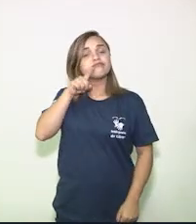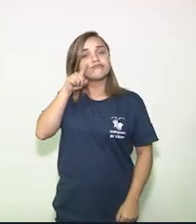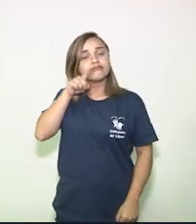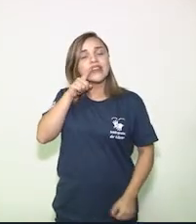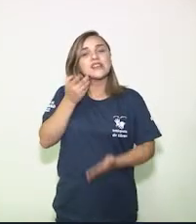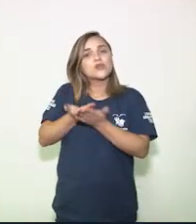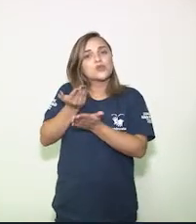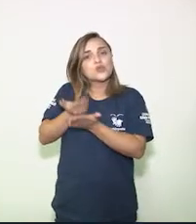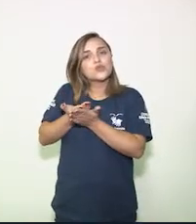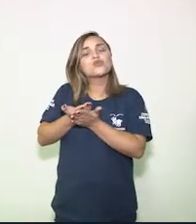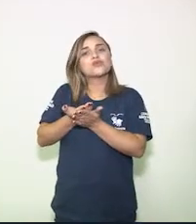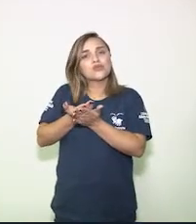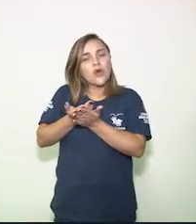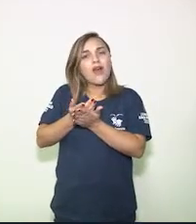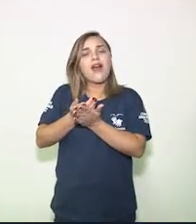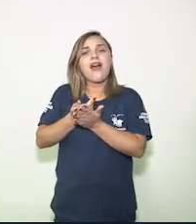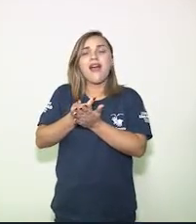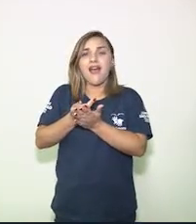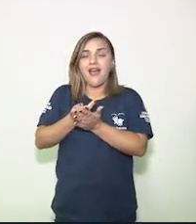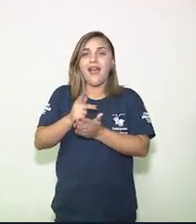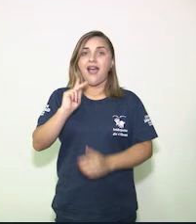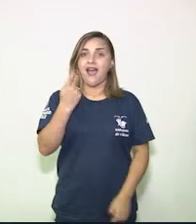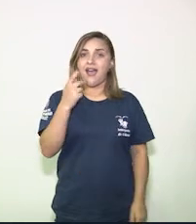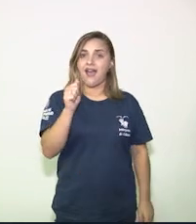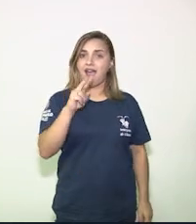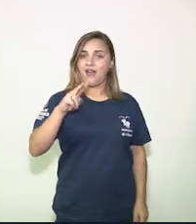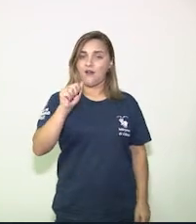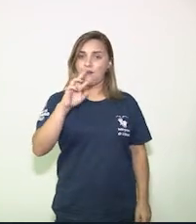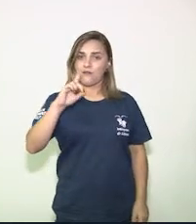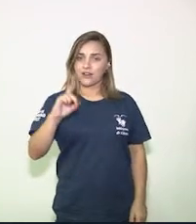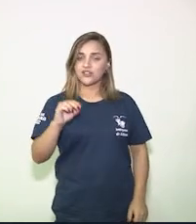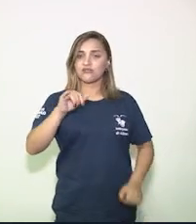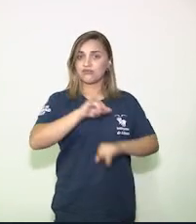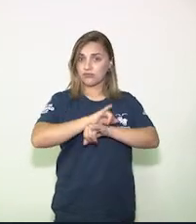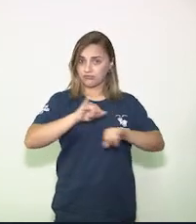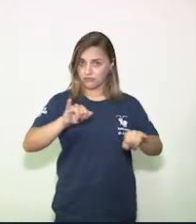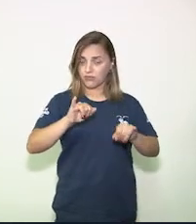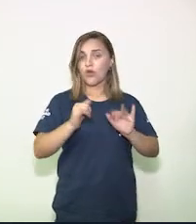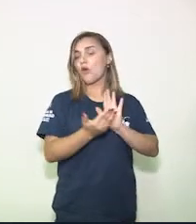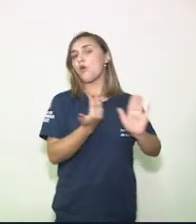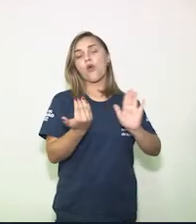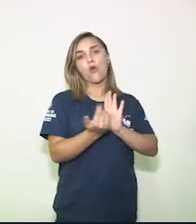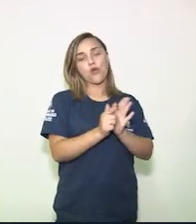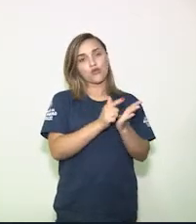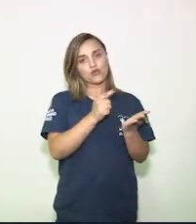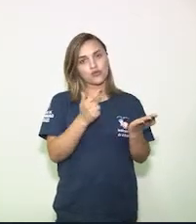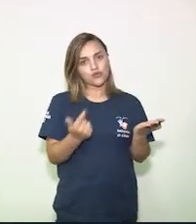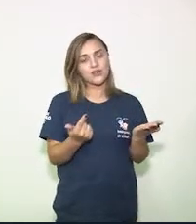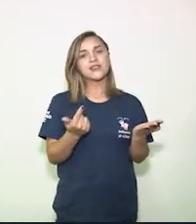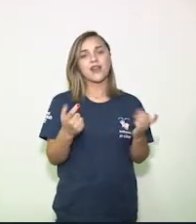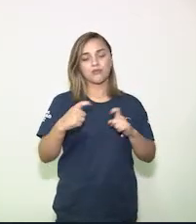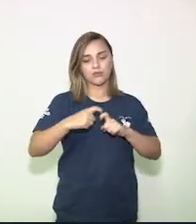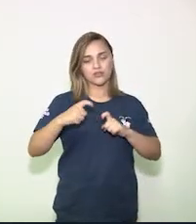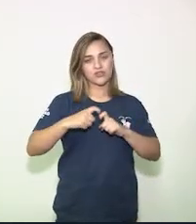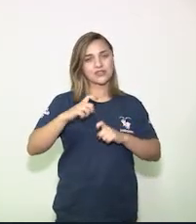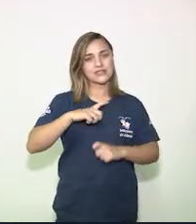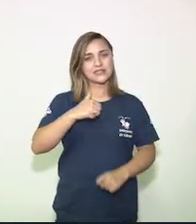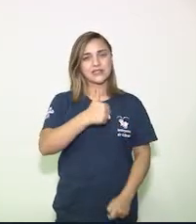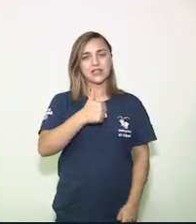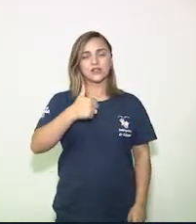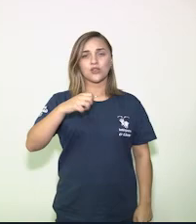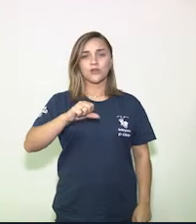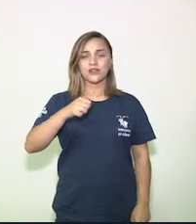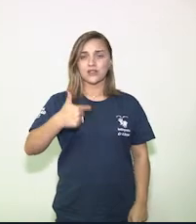que foram publicados no Jornal de Pediatria, com 192 crianças, além de outros